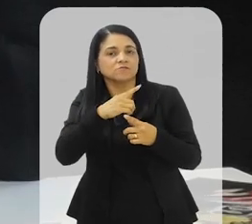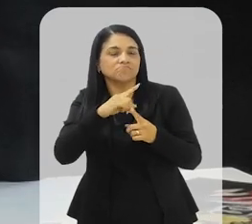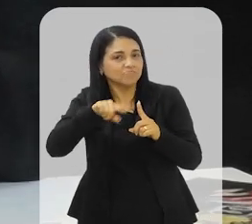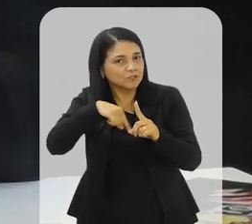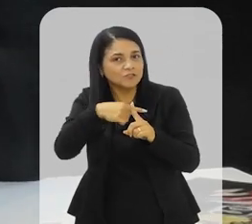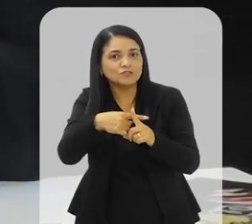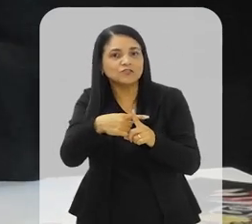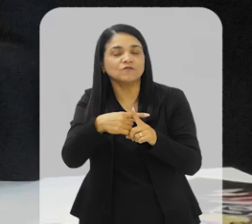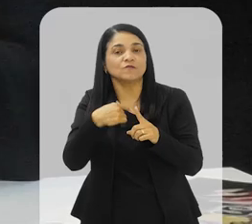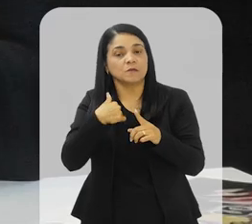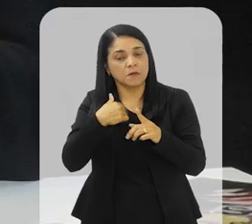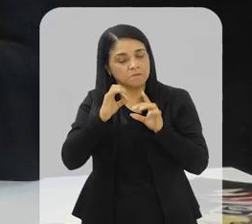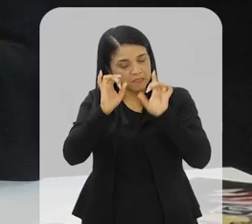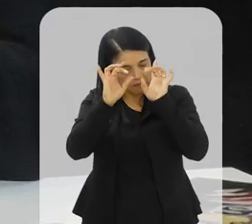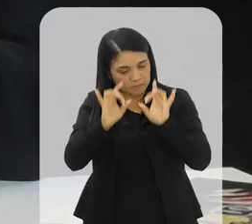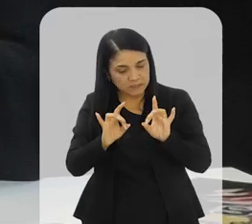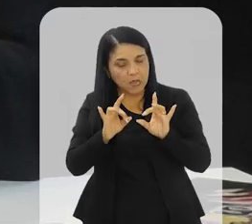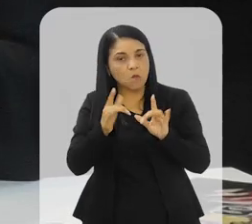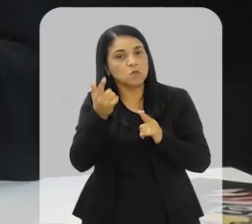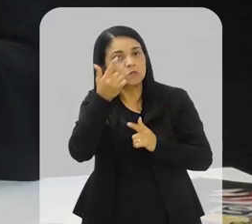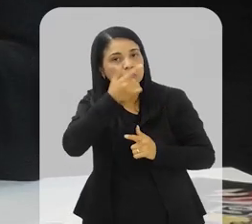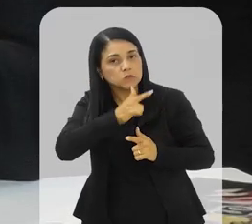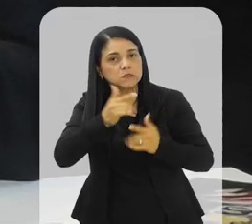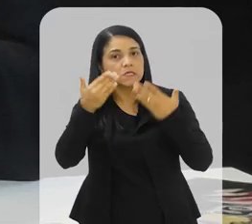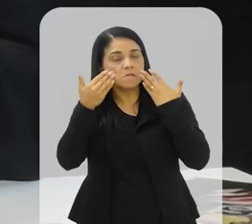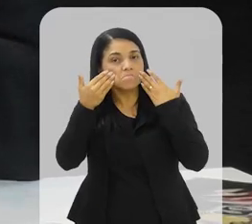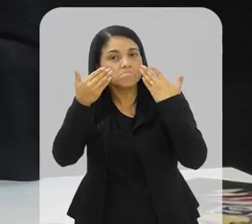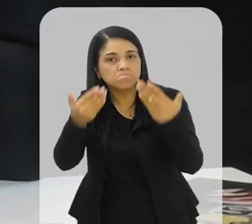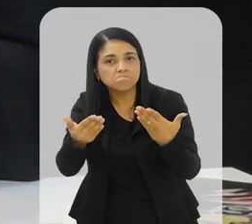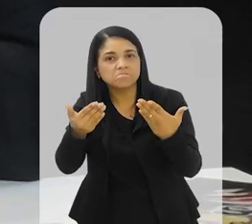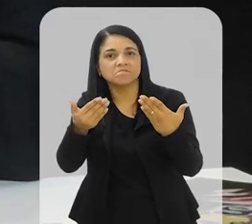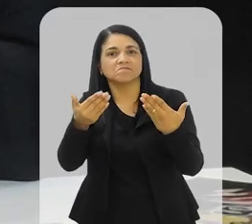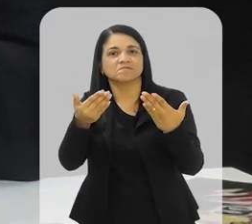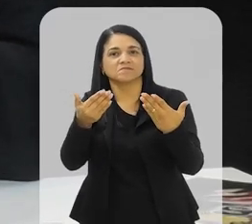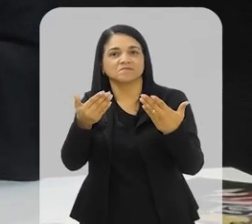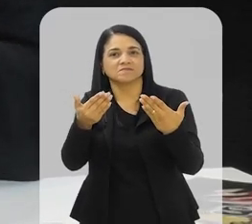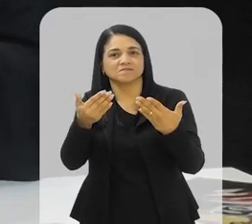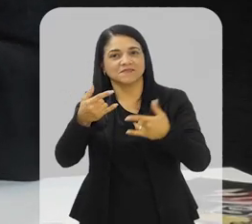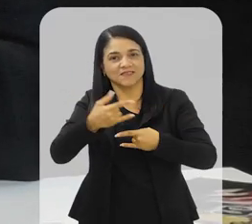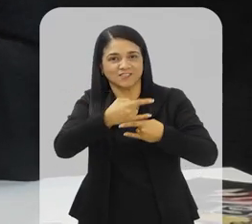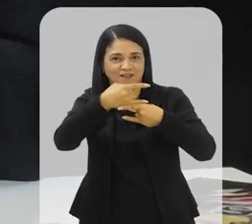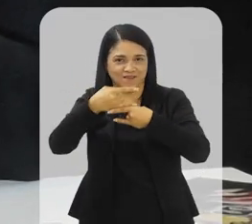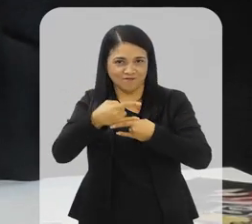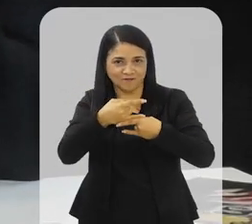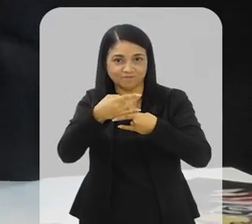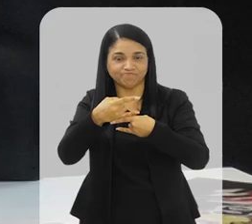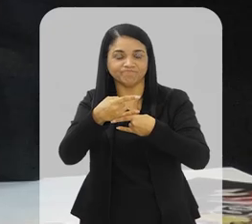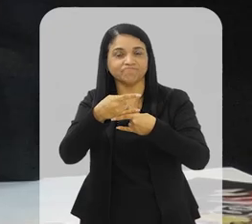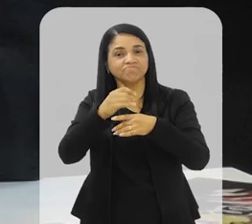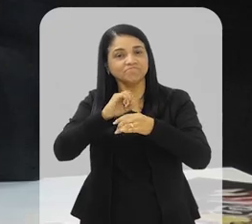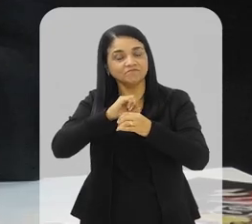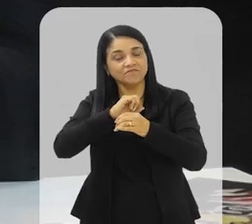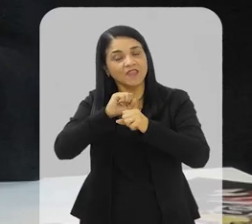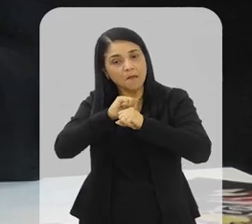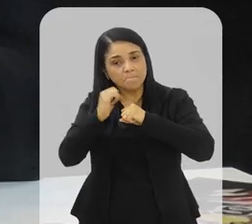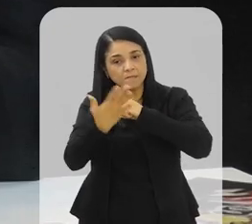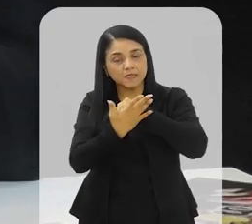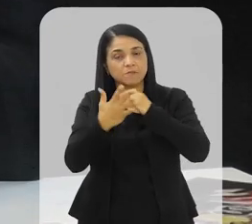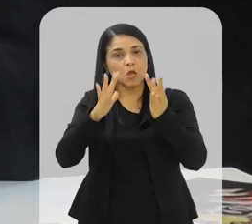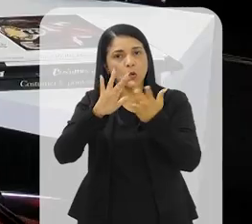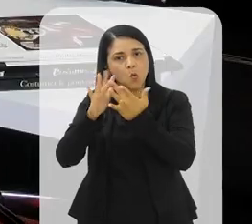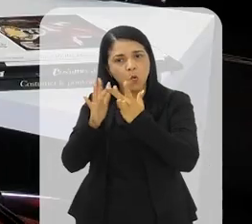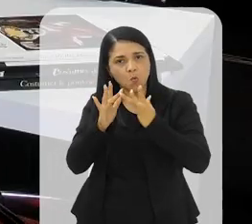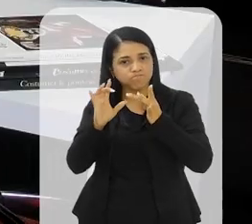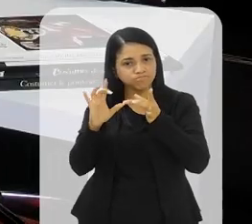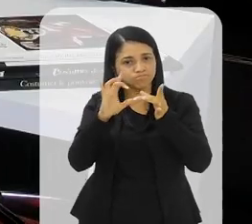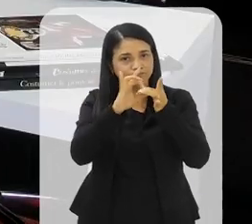de todo ruim a gente sempre tira alguma coisa boa e para mim em especial foi justamente essa coisa deu aparecer mais É acho